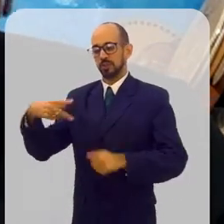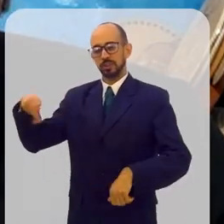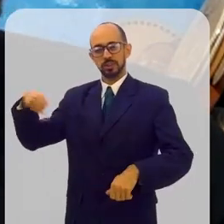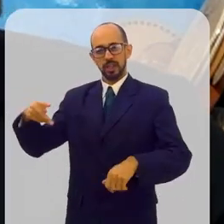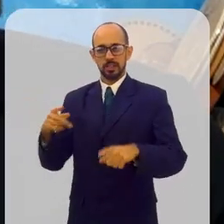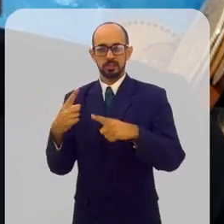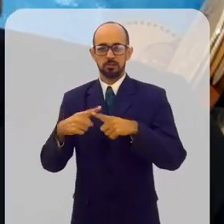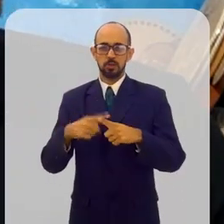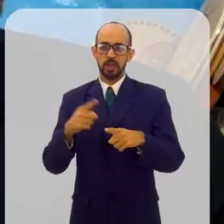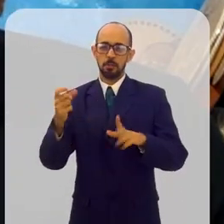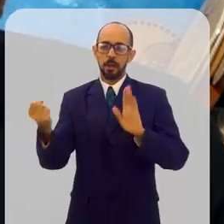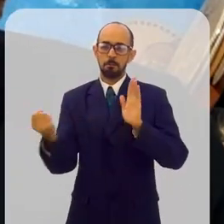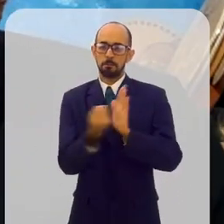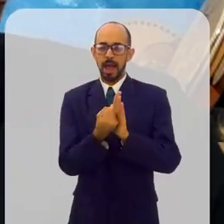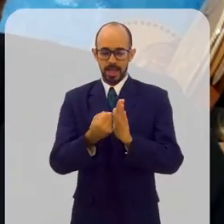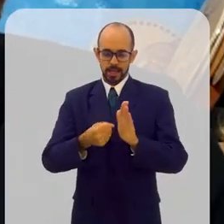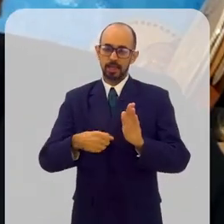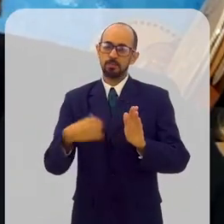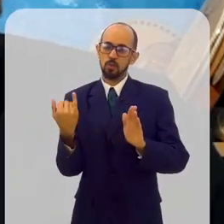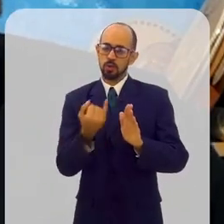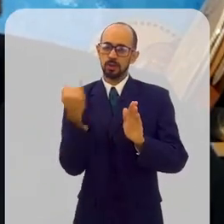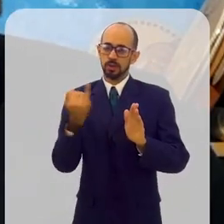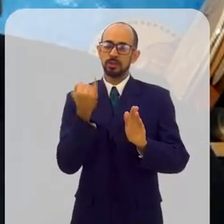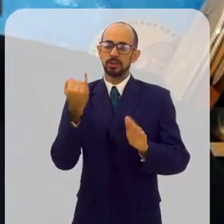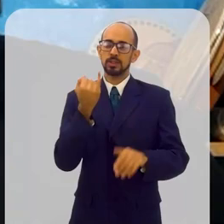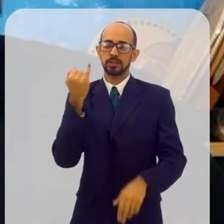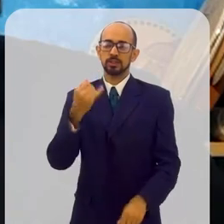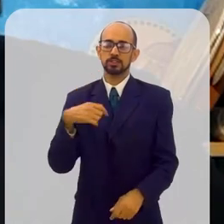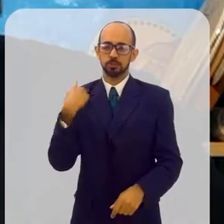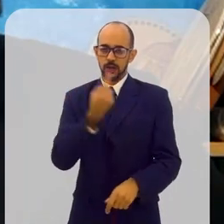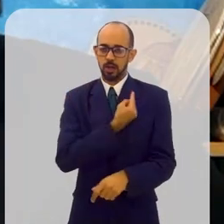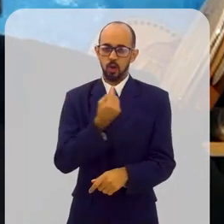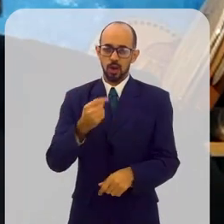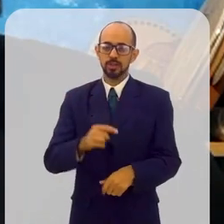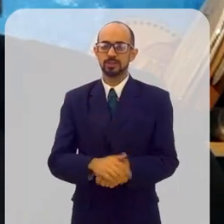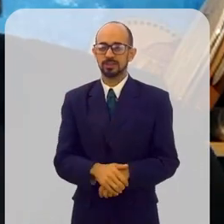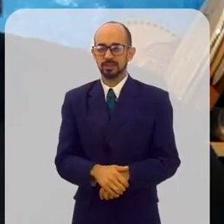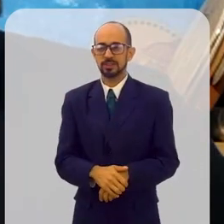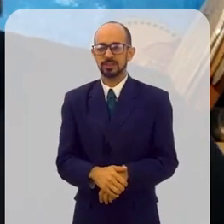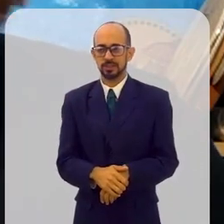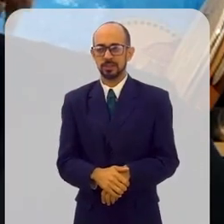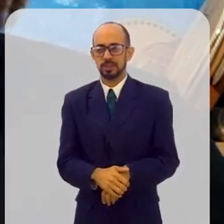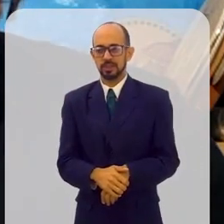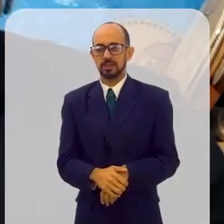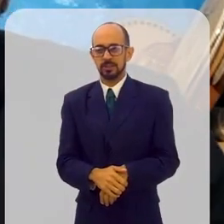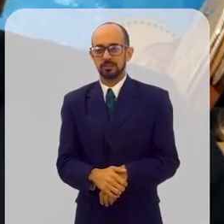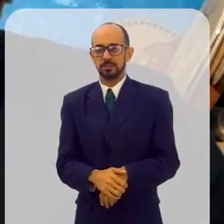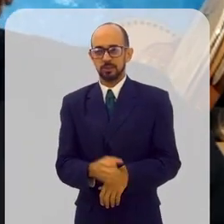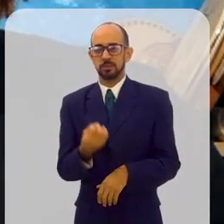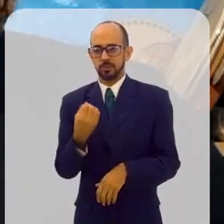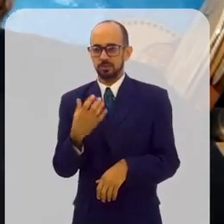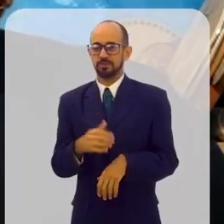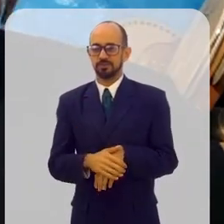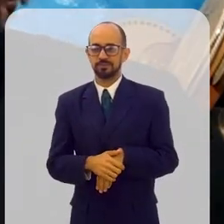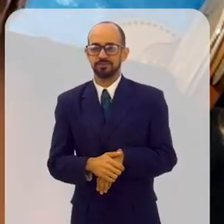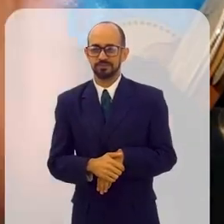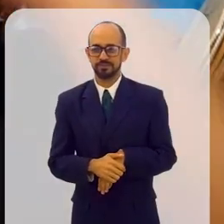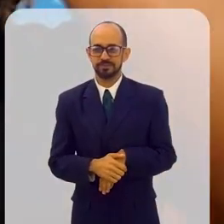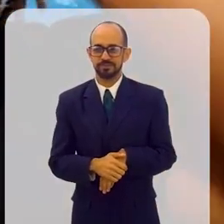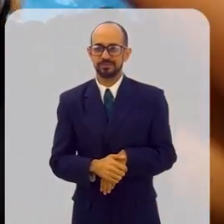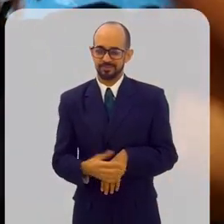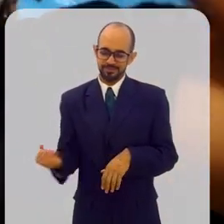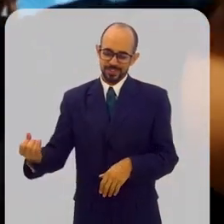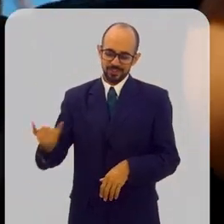processo deles, né? Marcante, um trabalho marcante, importantíssimo para a gente, né?